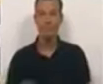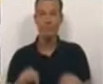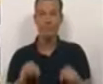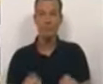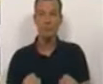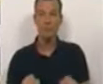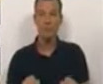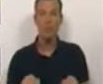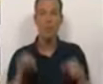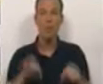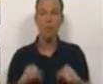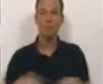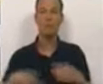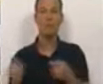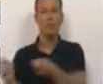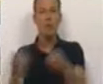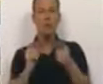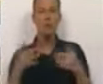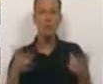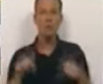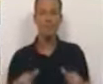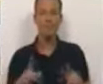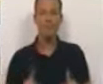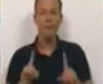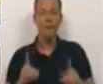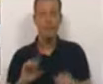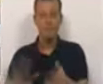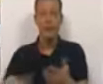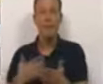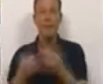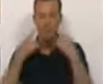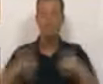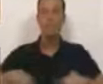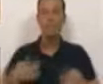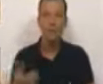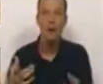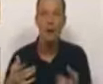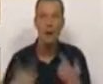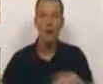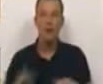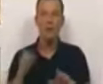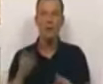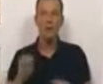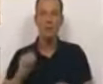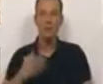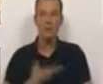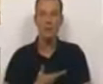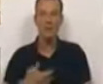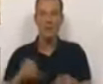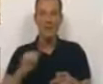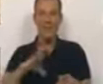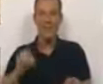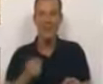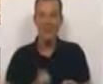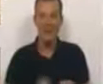estamos hoje a discutir aquela que foi apresentada como a solução de PSD e CDS para o novo